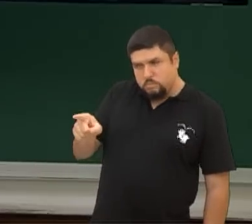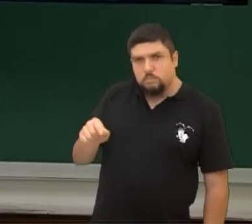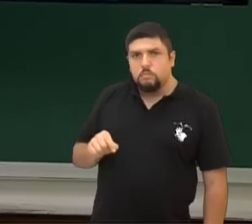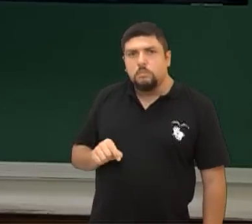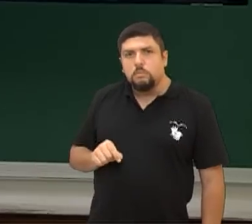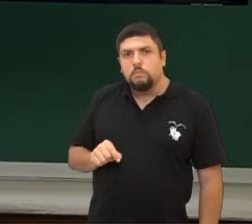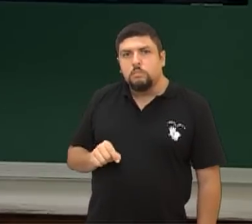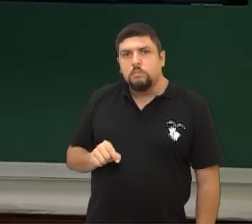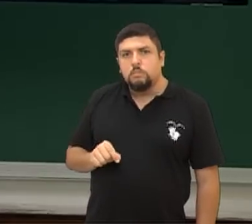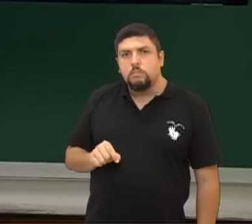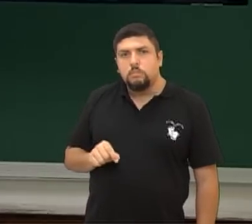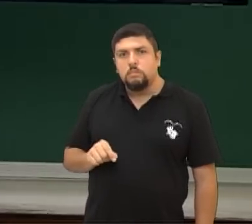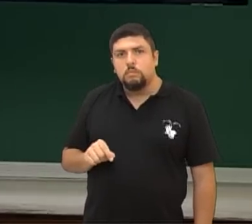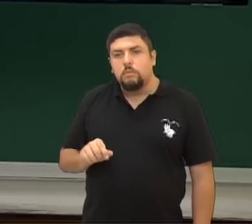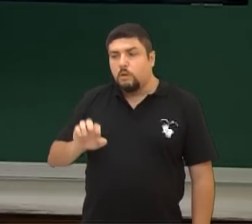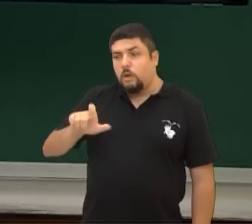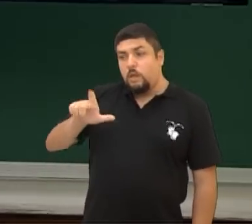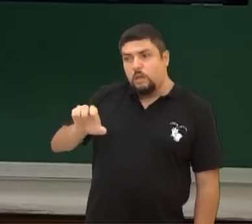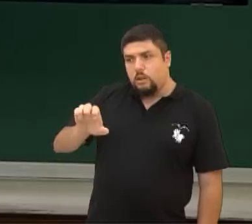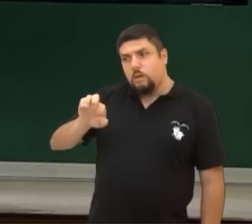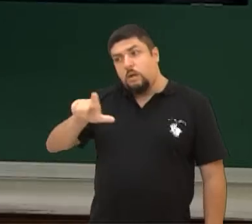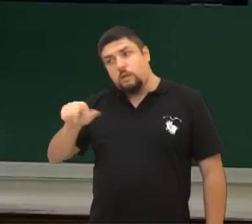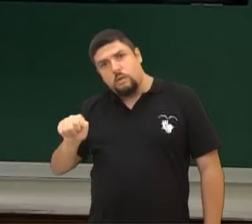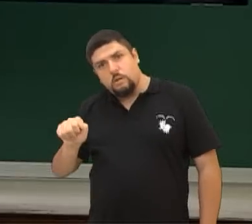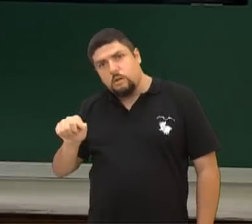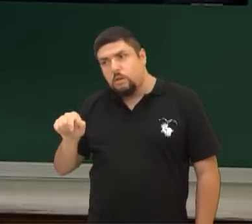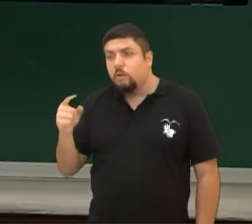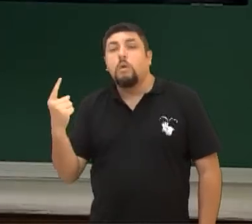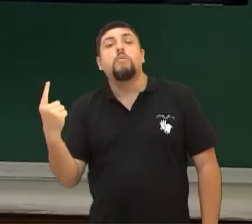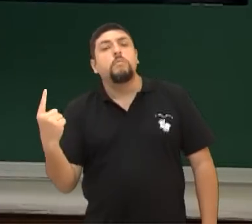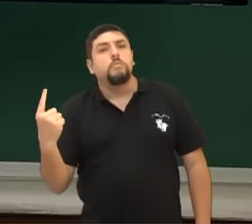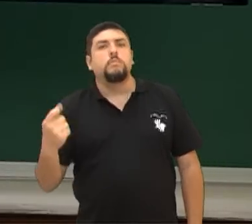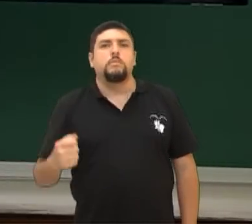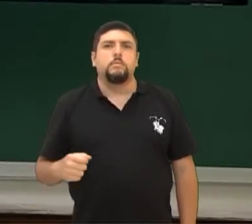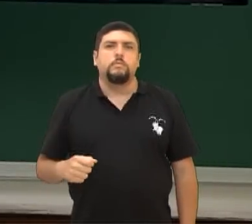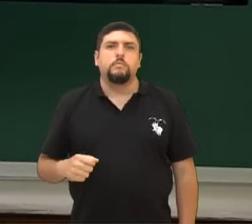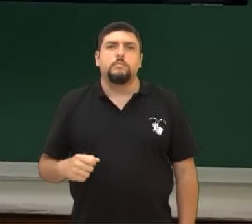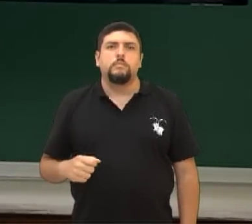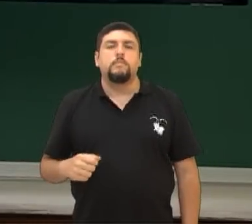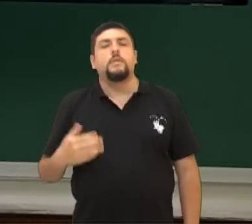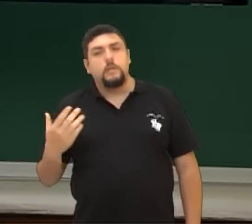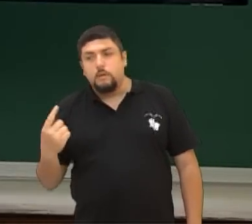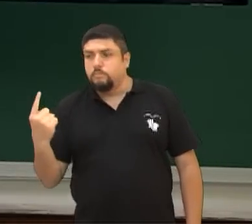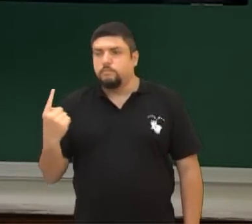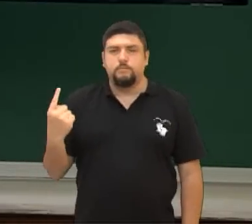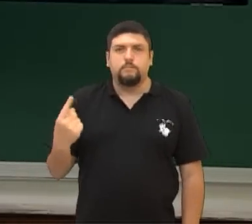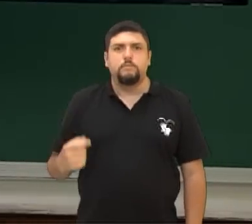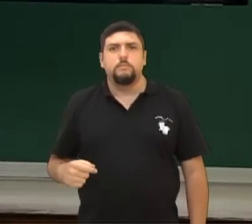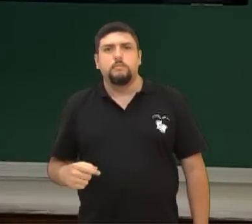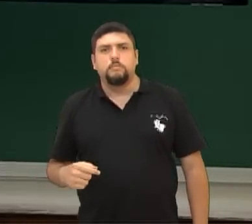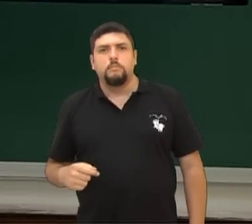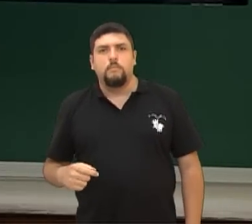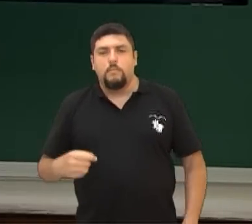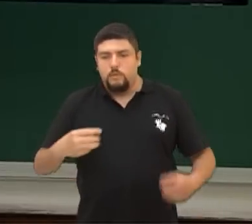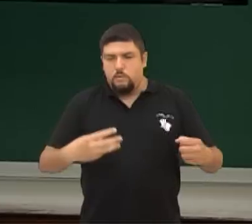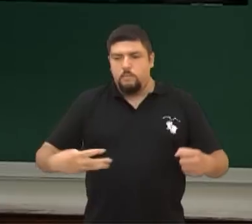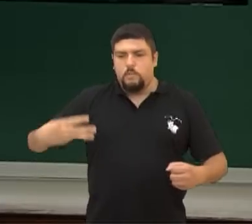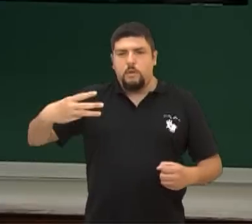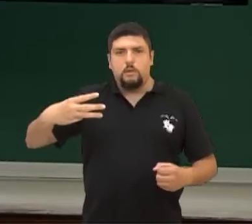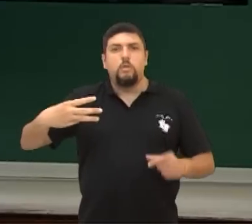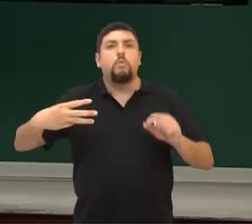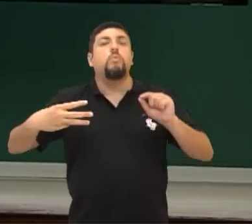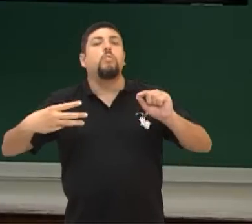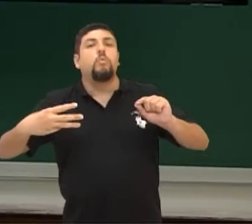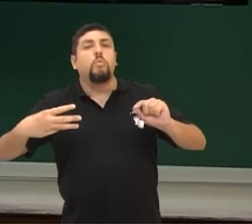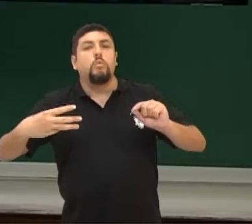ele ou no ela? Uma. Portanto, singular. As outras pessoas são